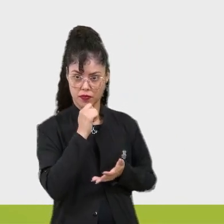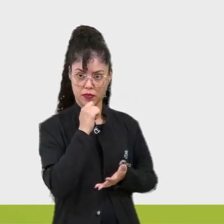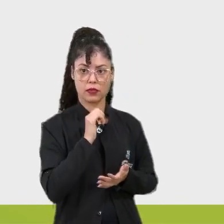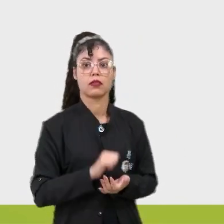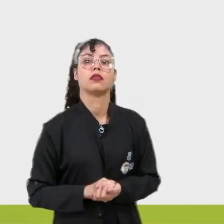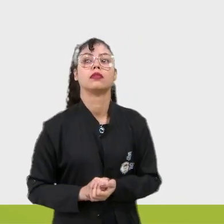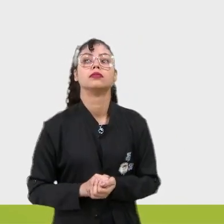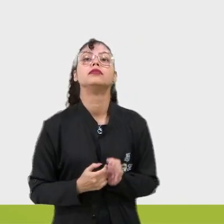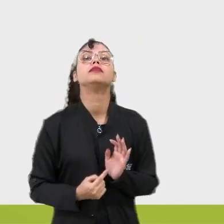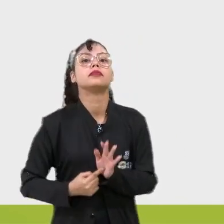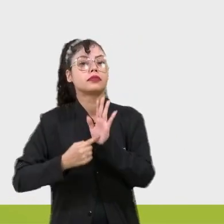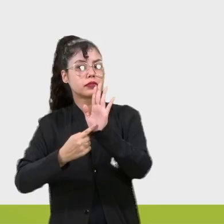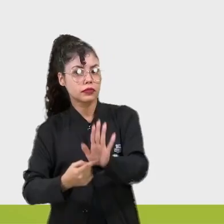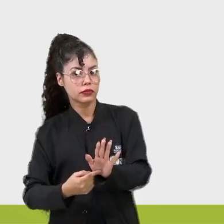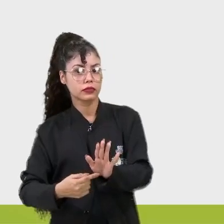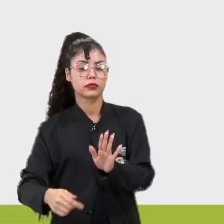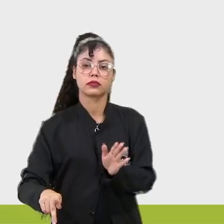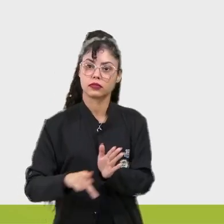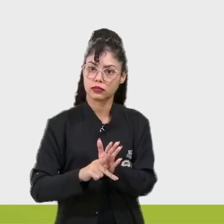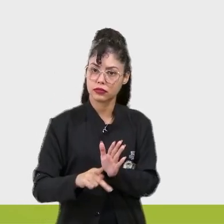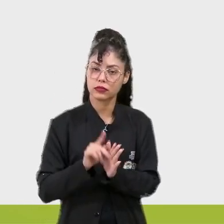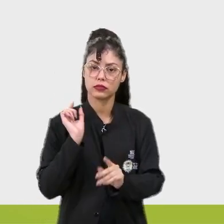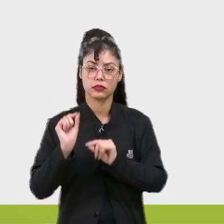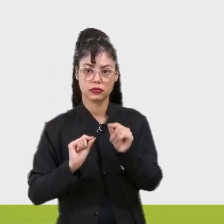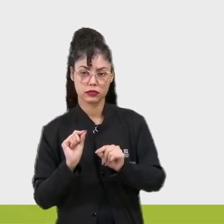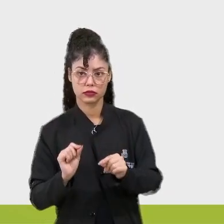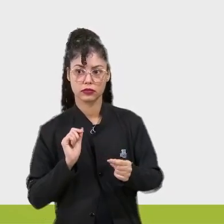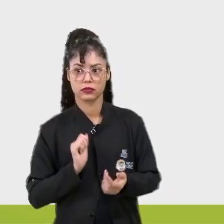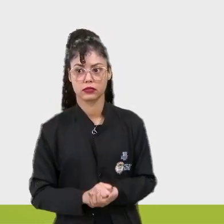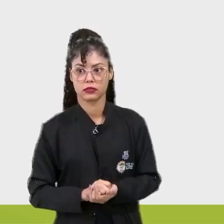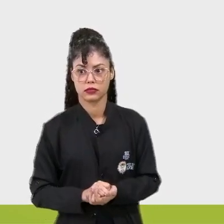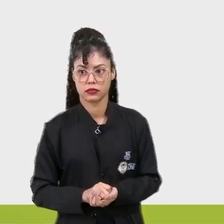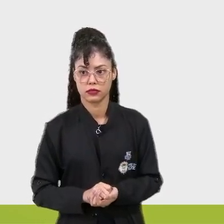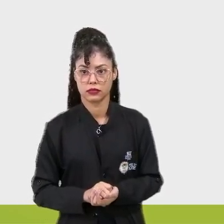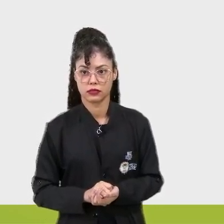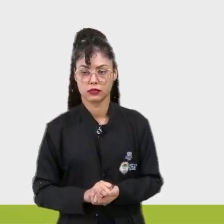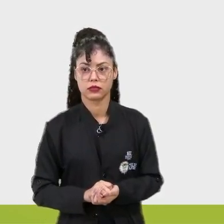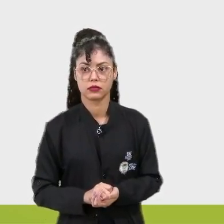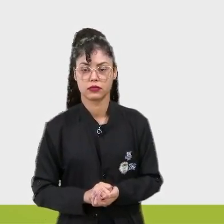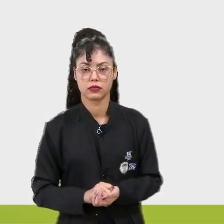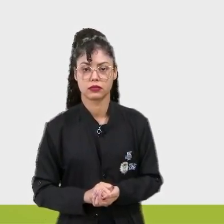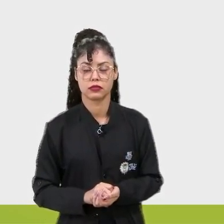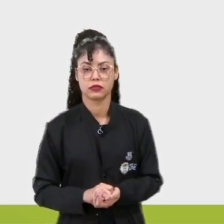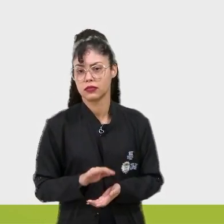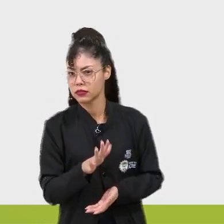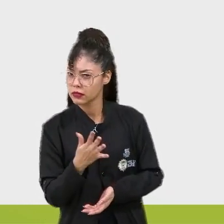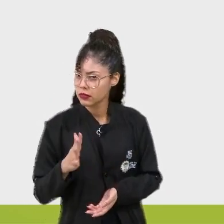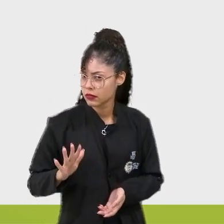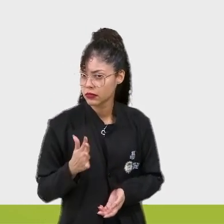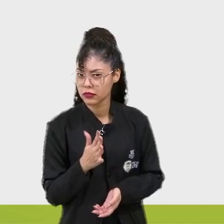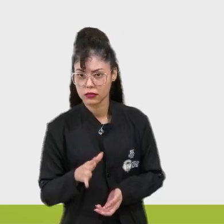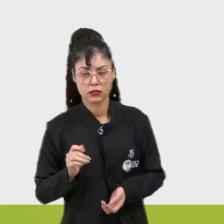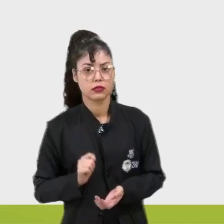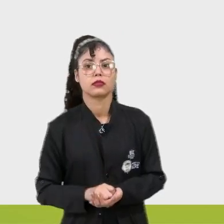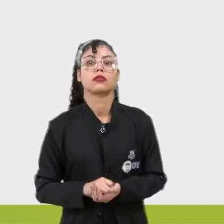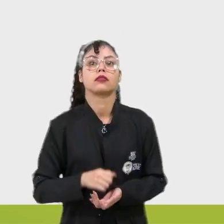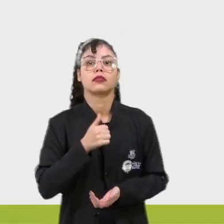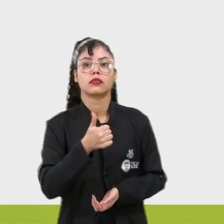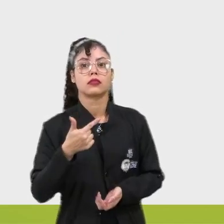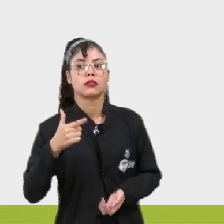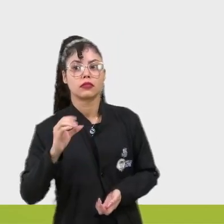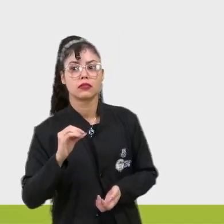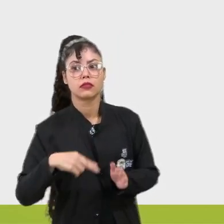até mesmo um repertório não legitimado. Então, vamos dizer assim que é o mediano, né? 120